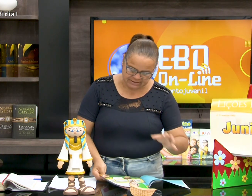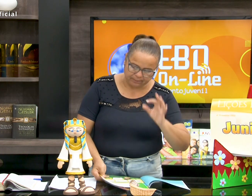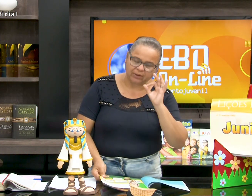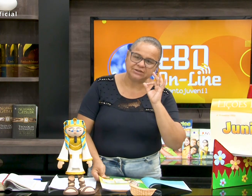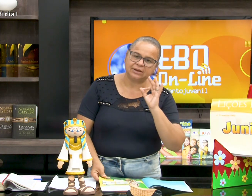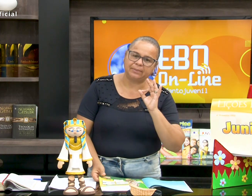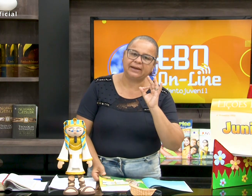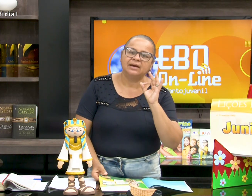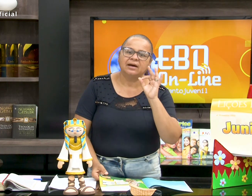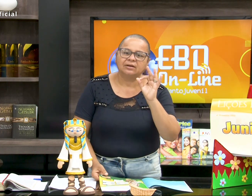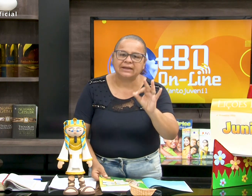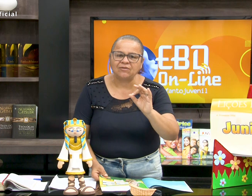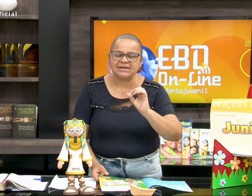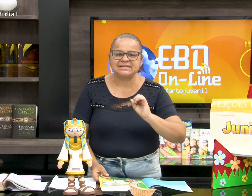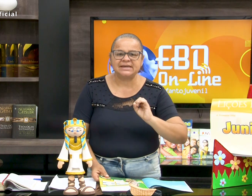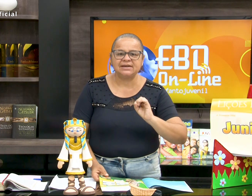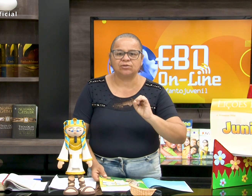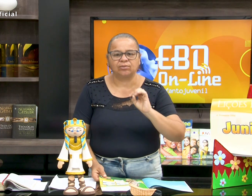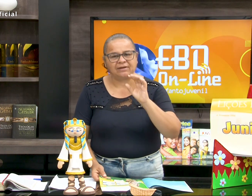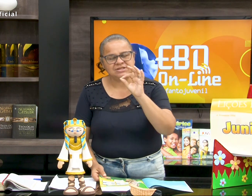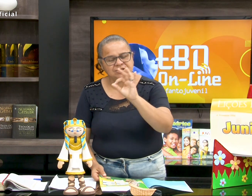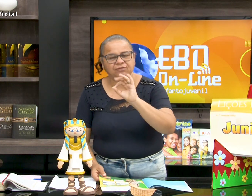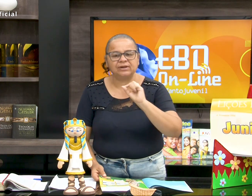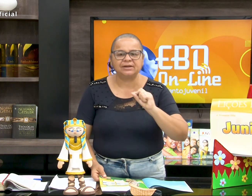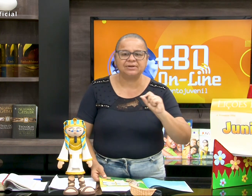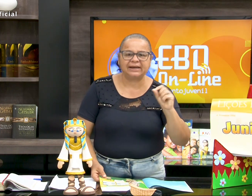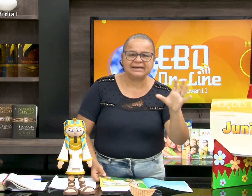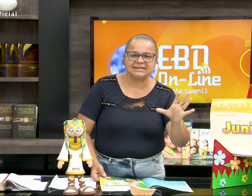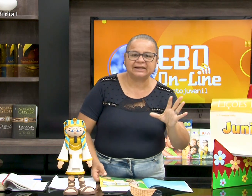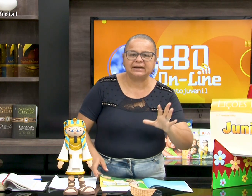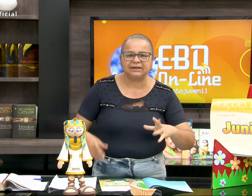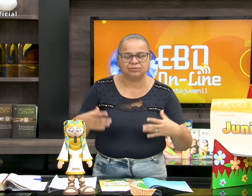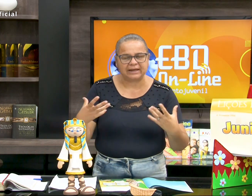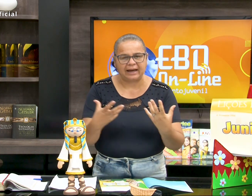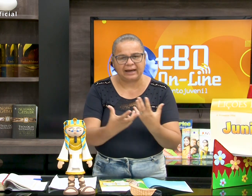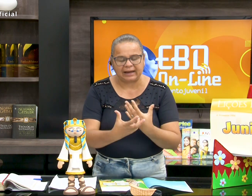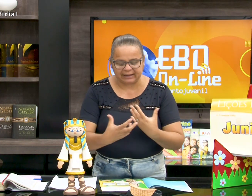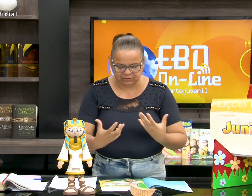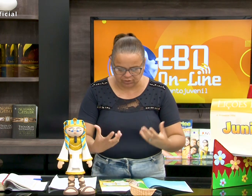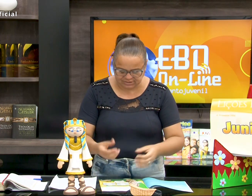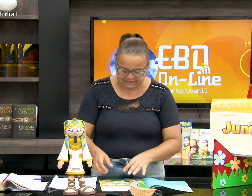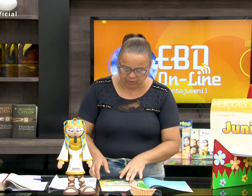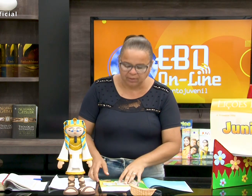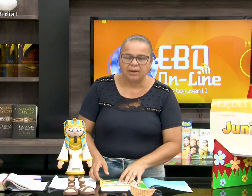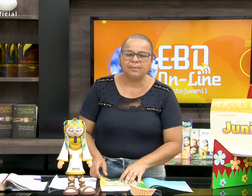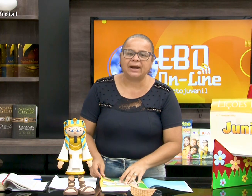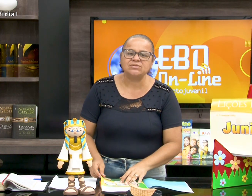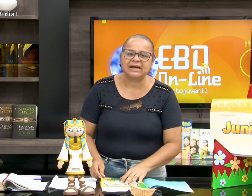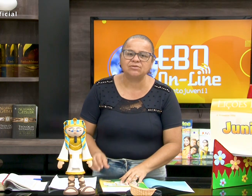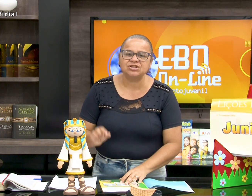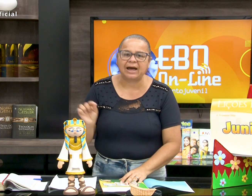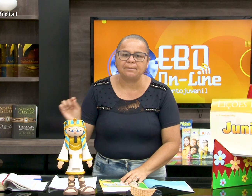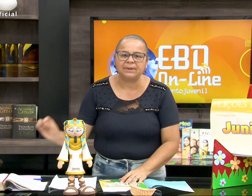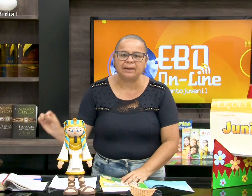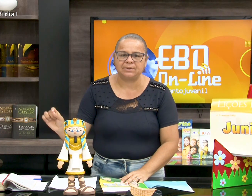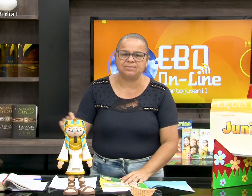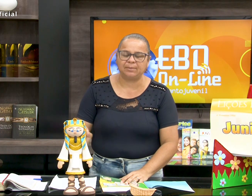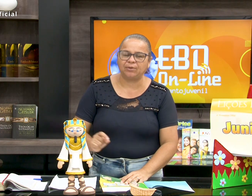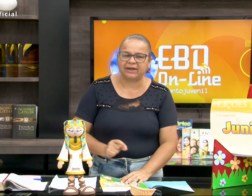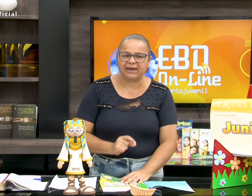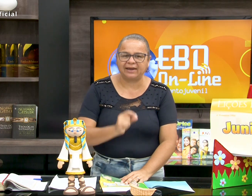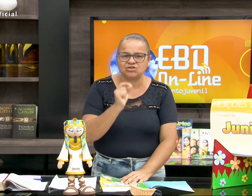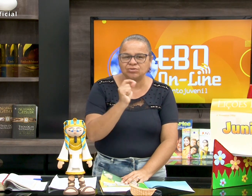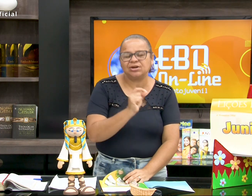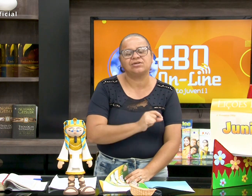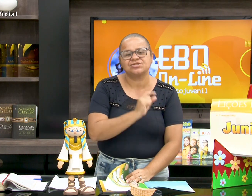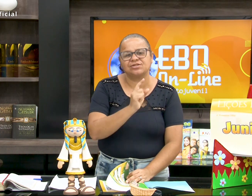Então, você pode também... tal versículo, aí você diz, fulano lê, ciclano, dá a introdução para os alunos abrir a Bíblia,